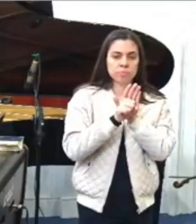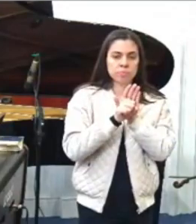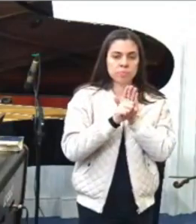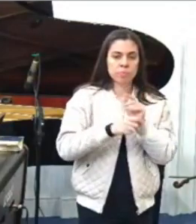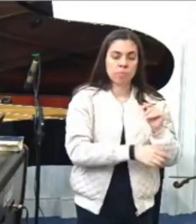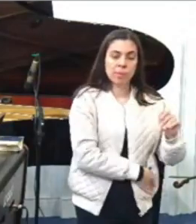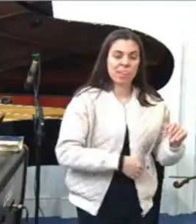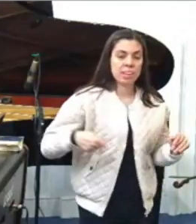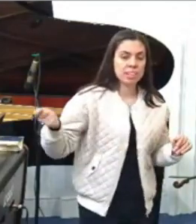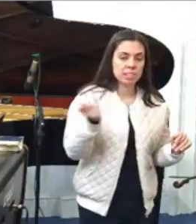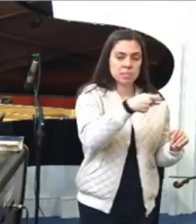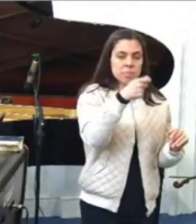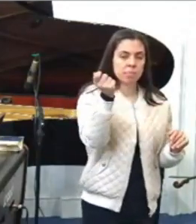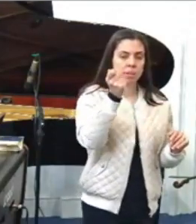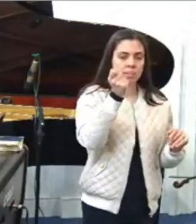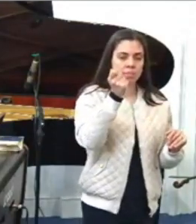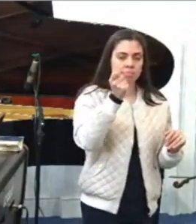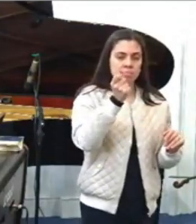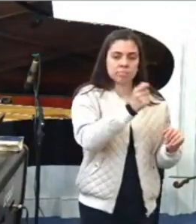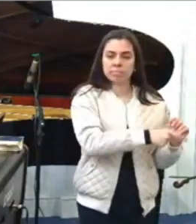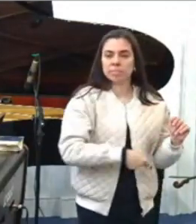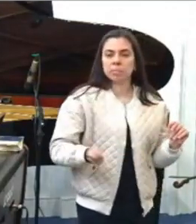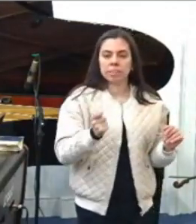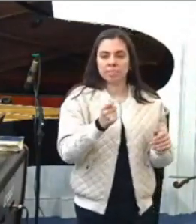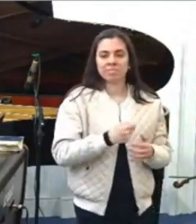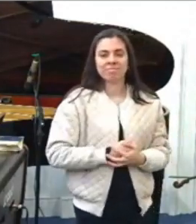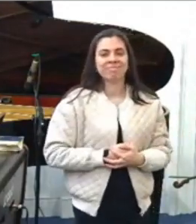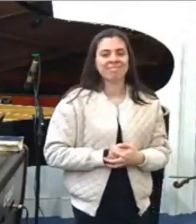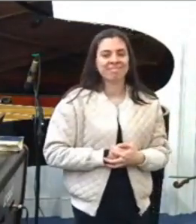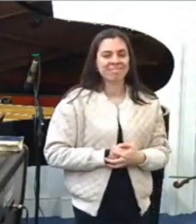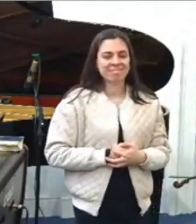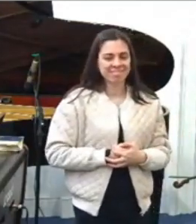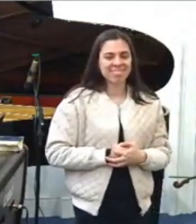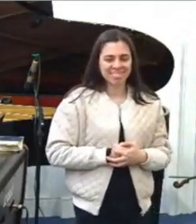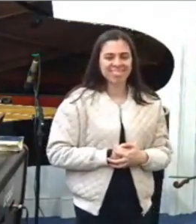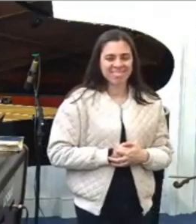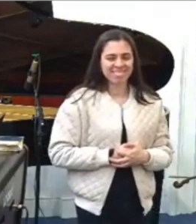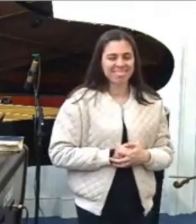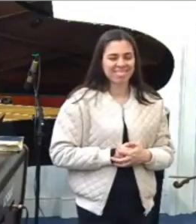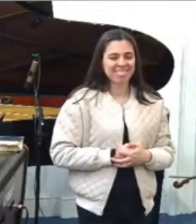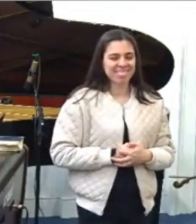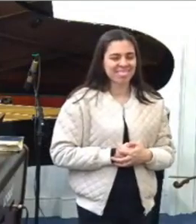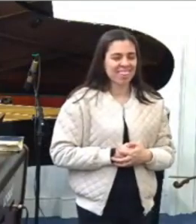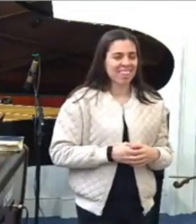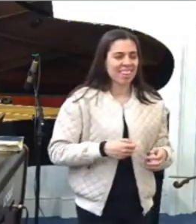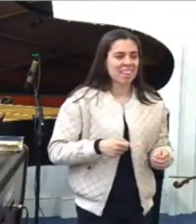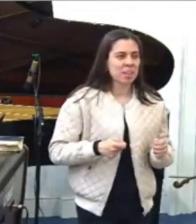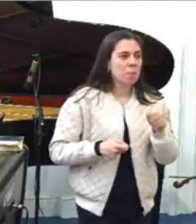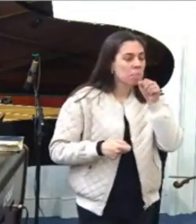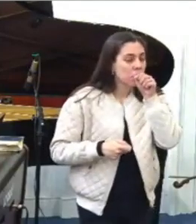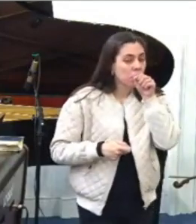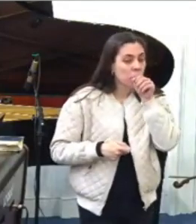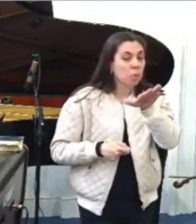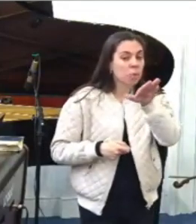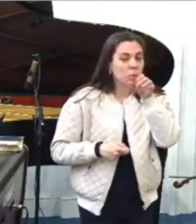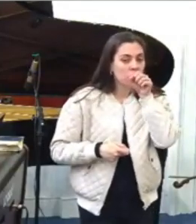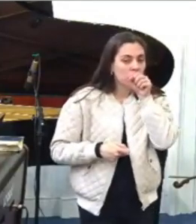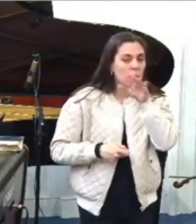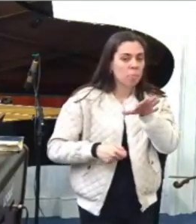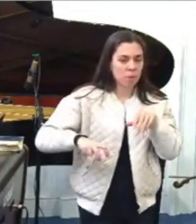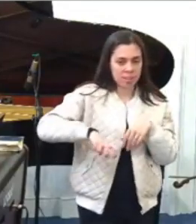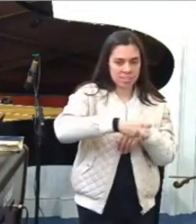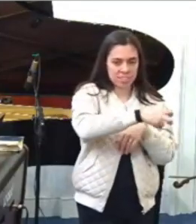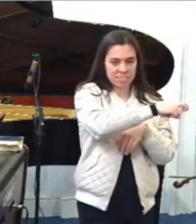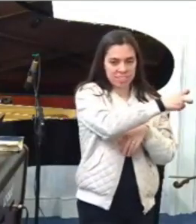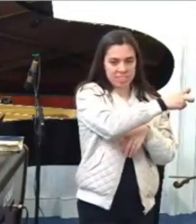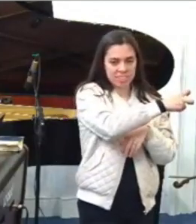Nós não devemos pensar que isso é literal. Assim como a serpente não cospe água, da boca de Cristo um dia não vai